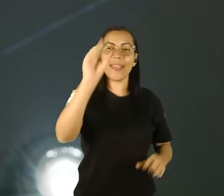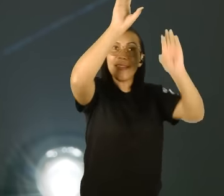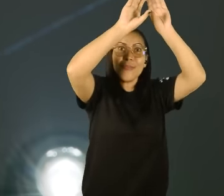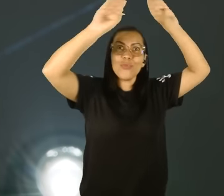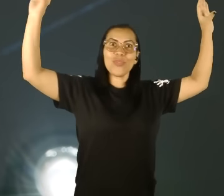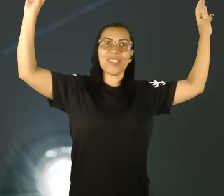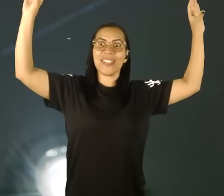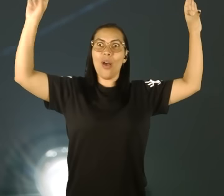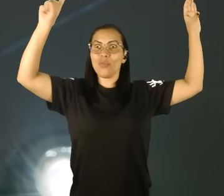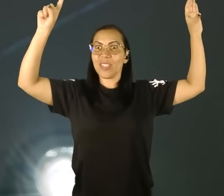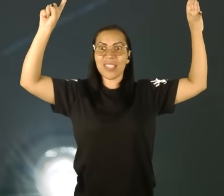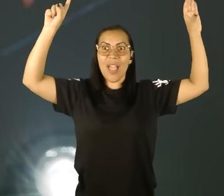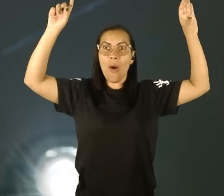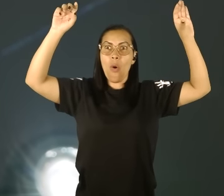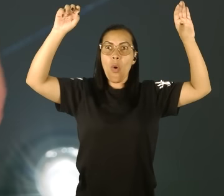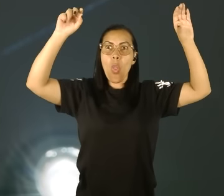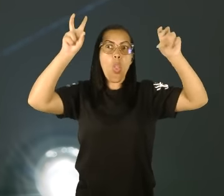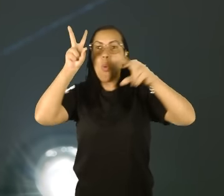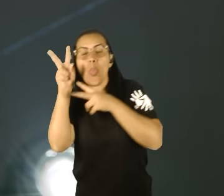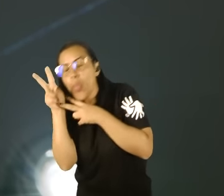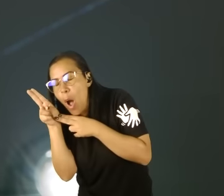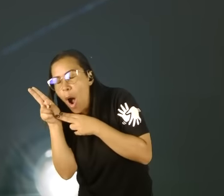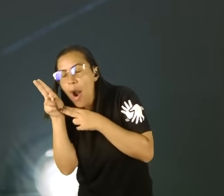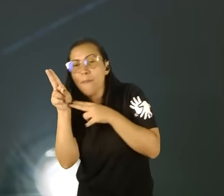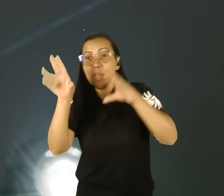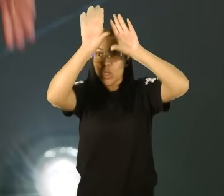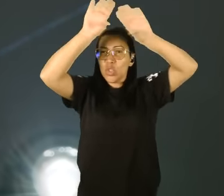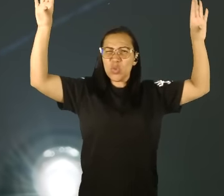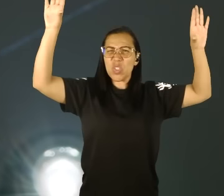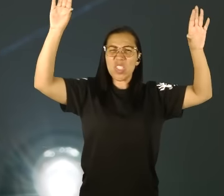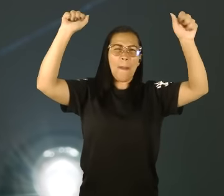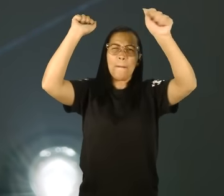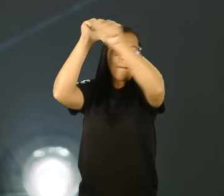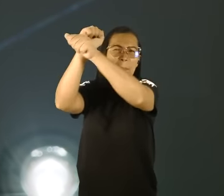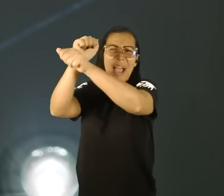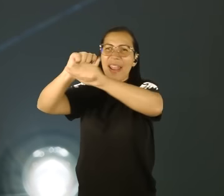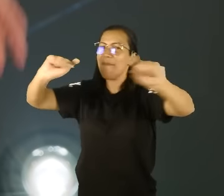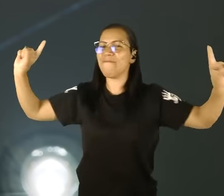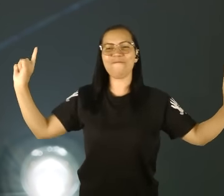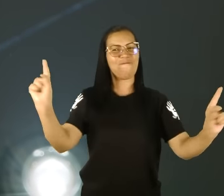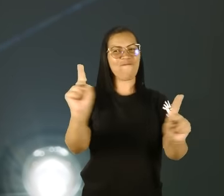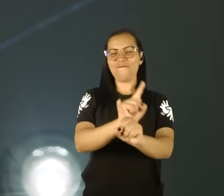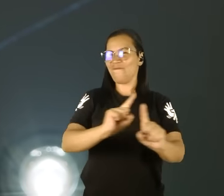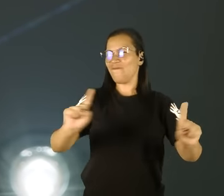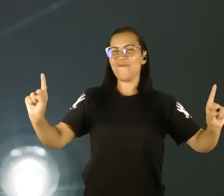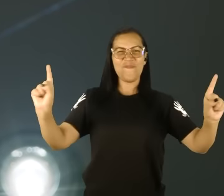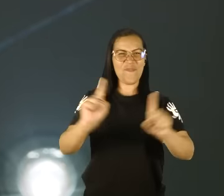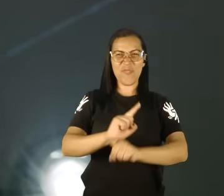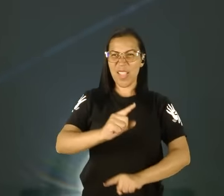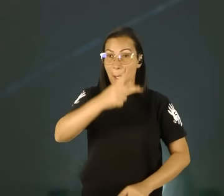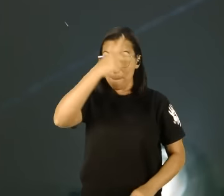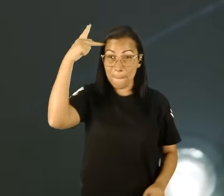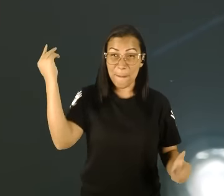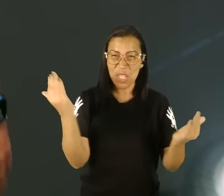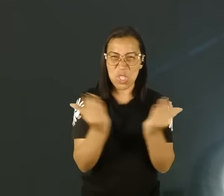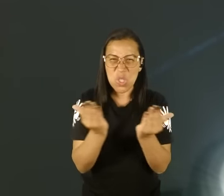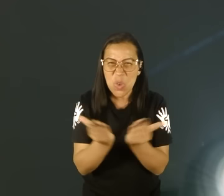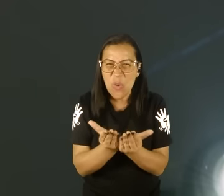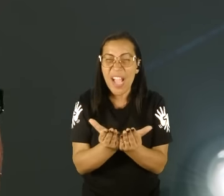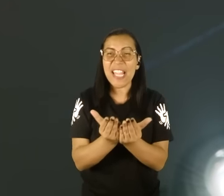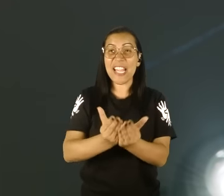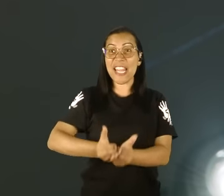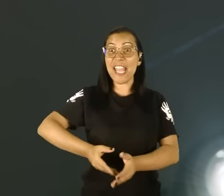que crente não cai em rotina, crente não cai em rotina, crente vive o novo todos os dias. E não é porque você está